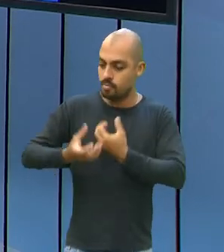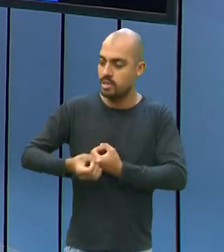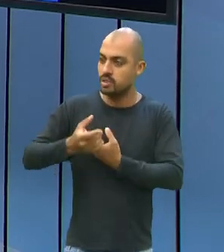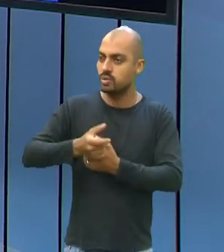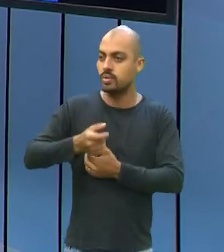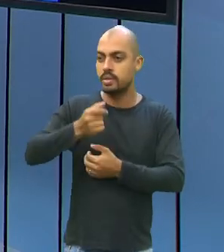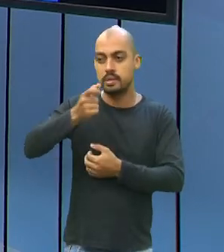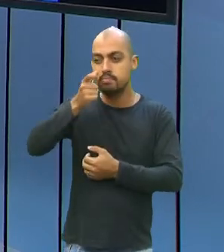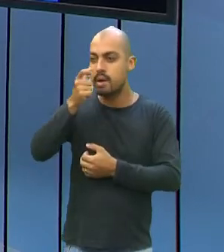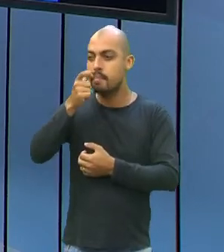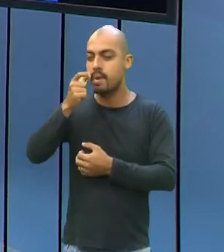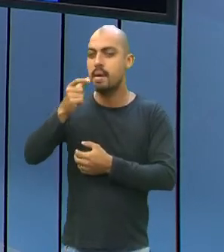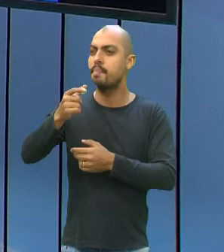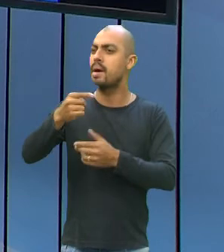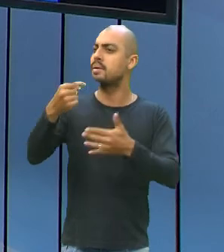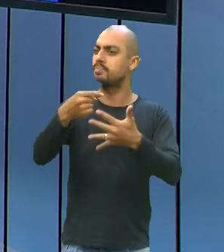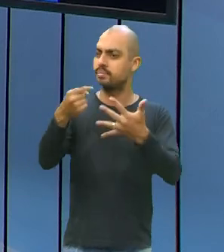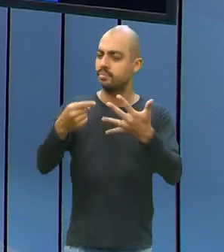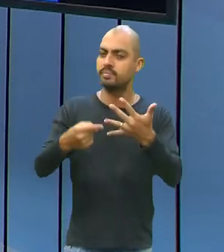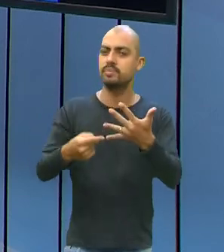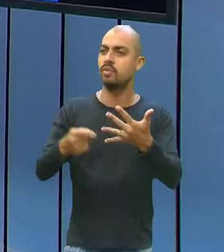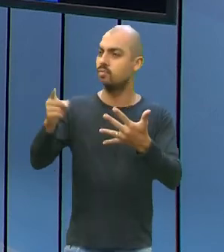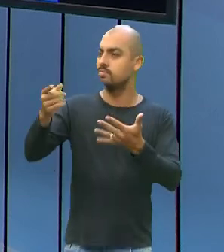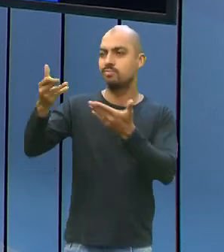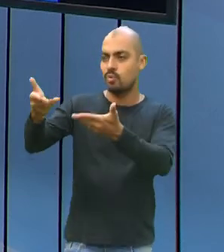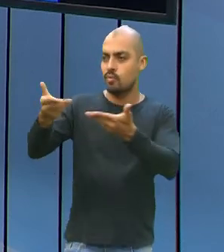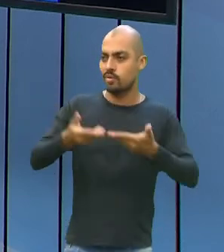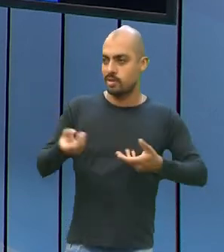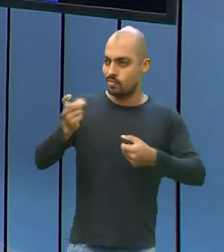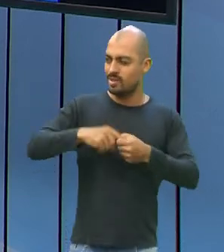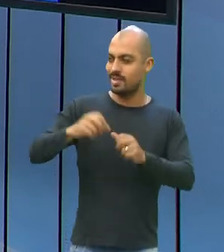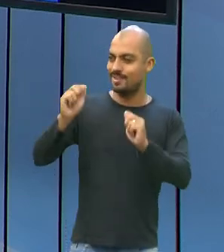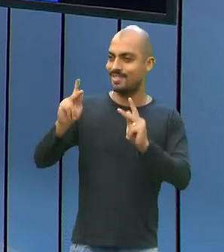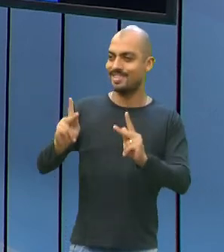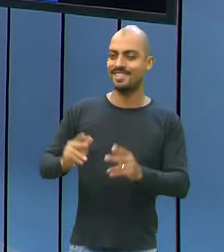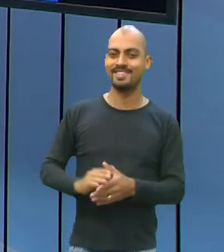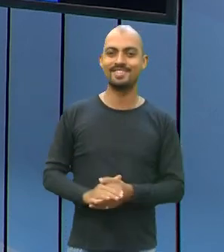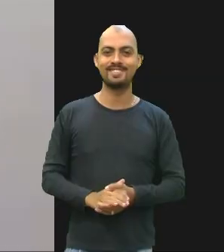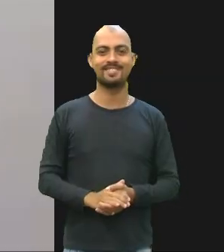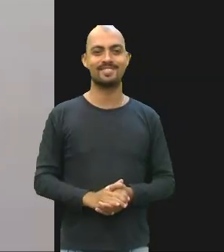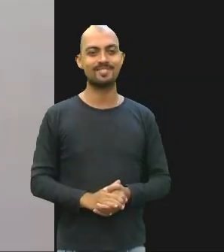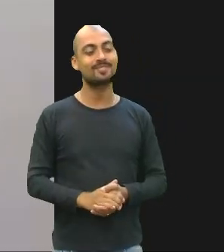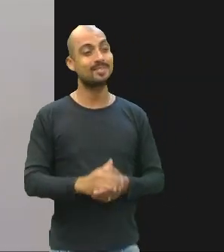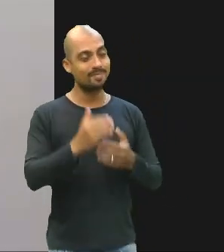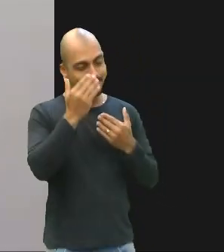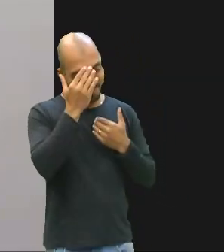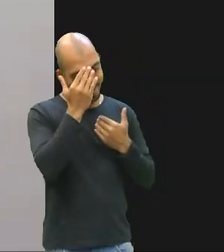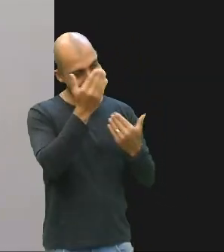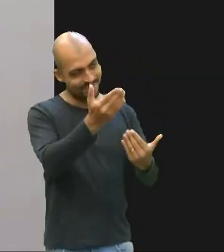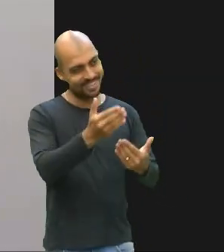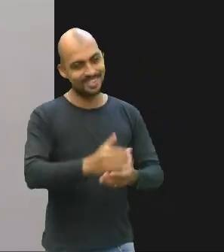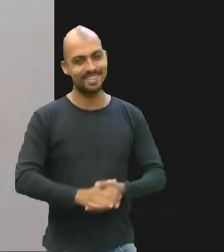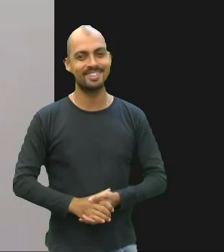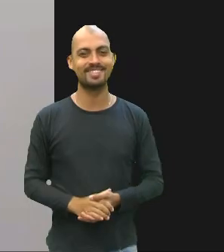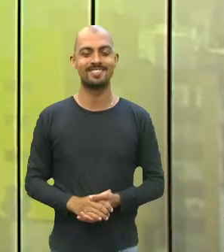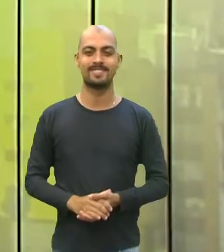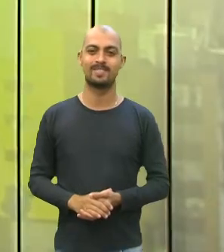suas observações a respeito de situações como essa, você está convidada a voltar, tá bem? Muito